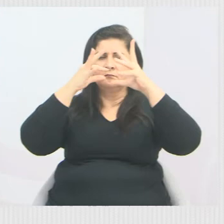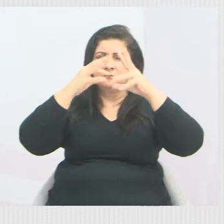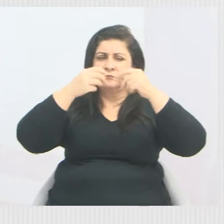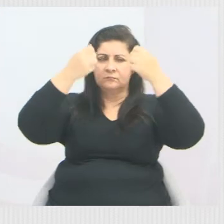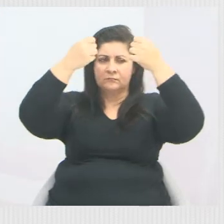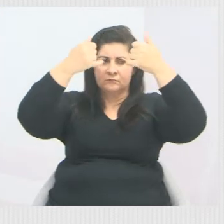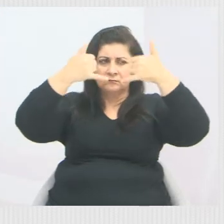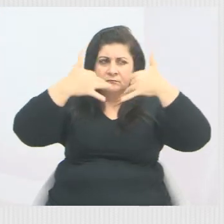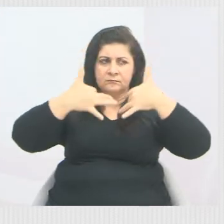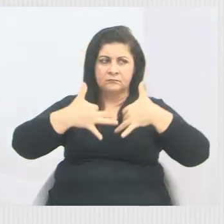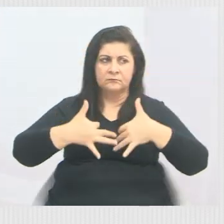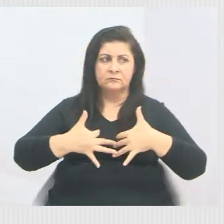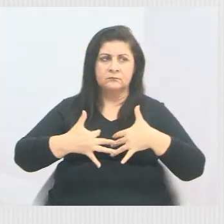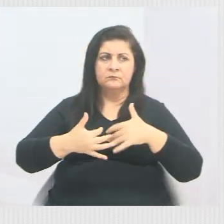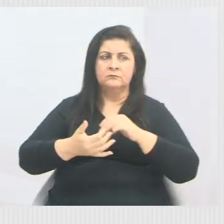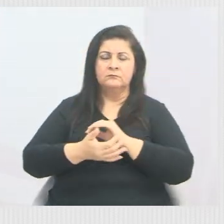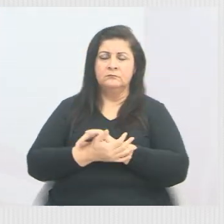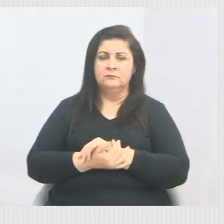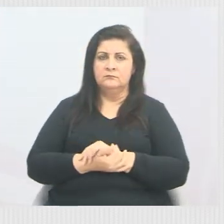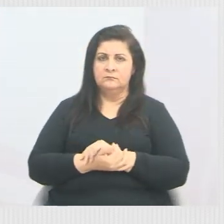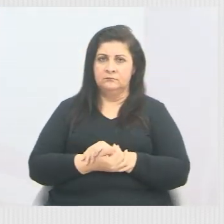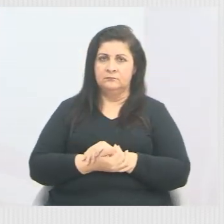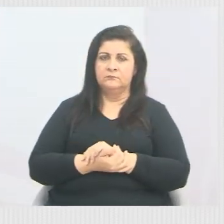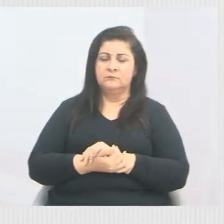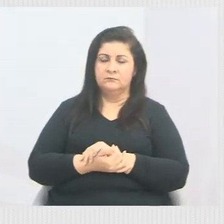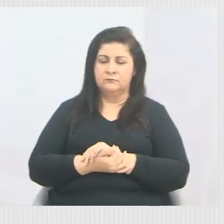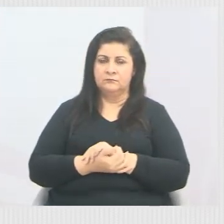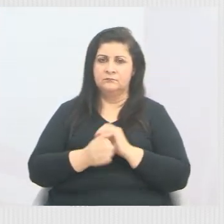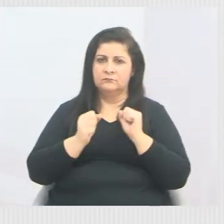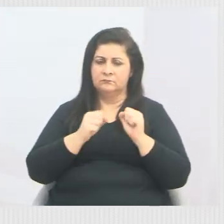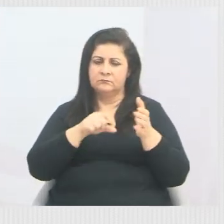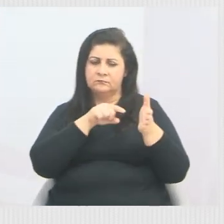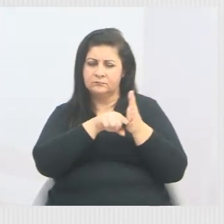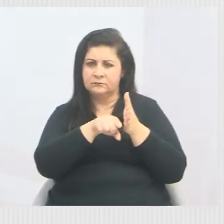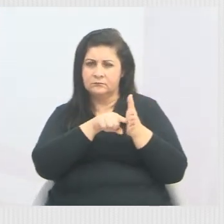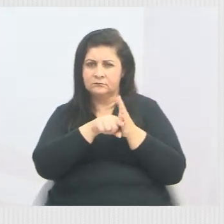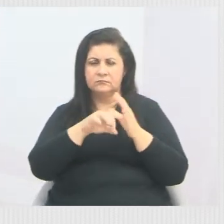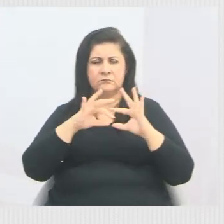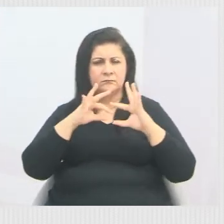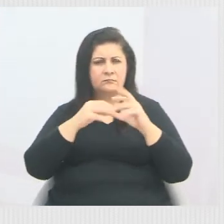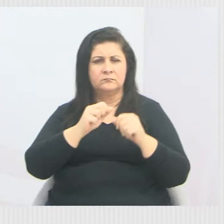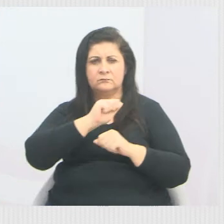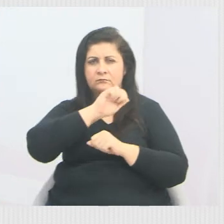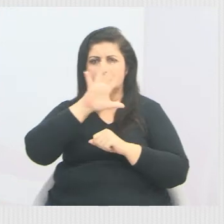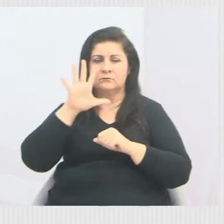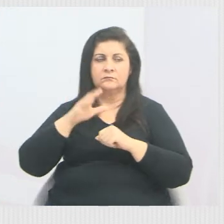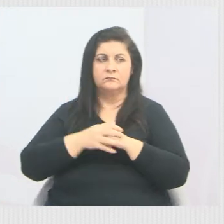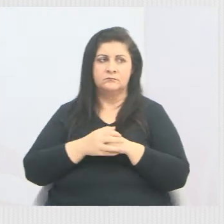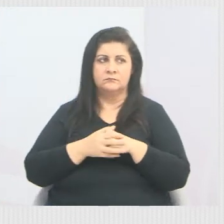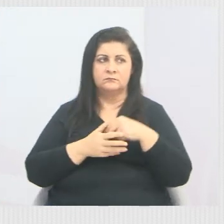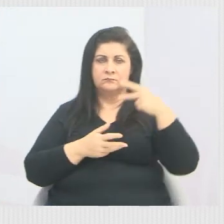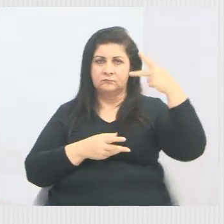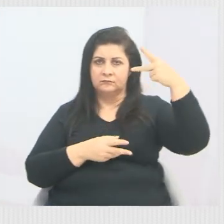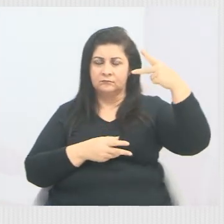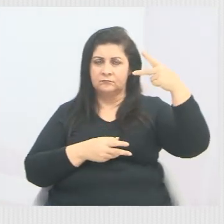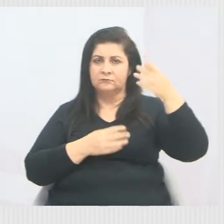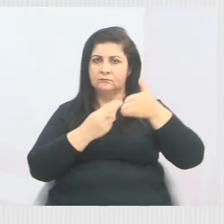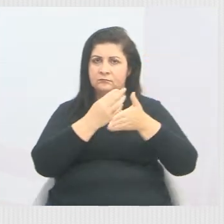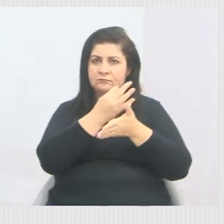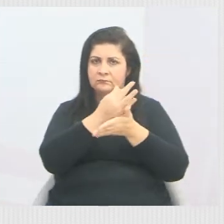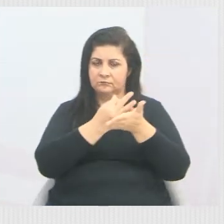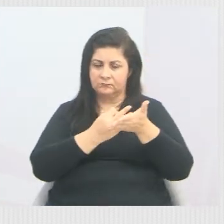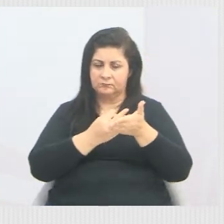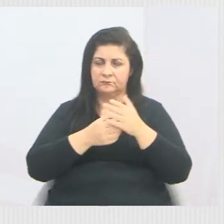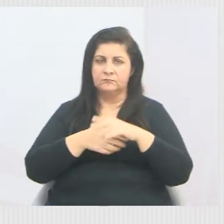esses materiais que estão aqui nesse slide. Vocês podem ver que em cima são dois relatórios, que é o anexo 1 e o anexo 8, que